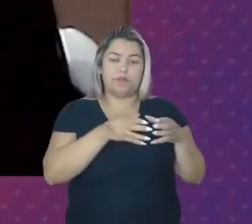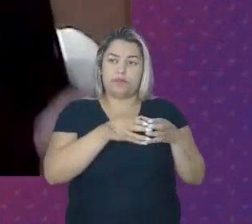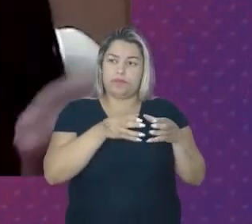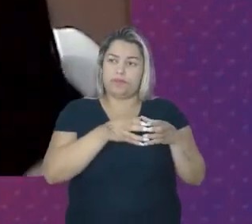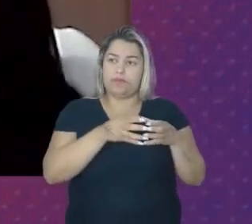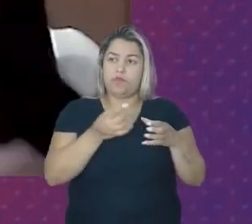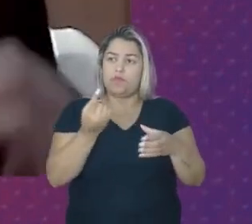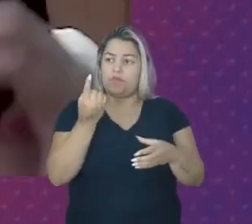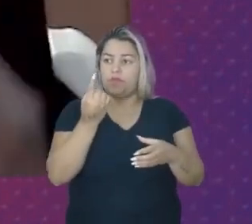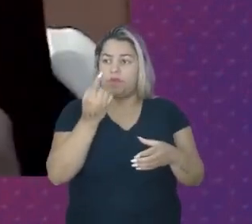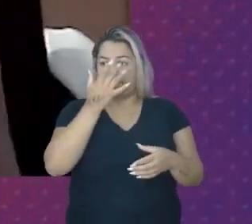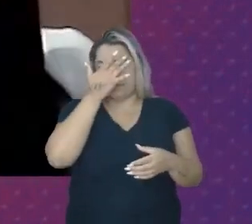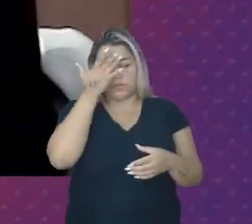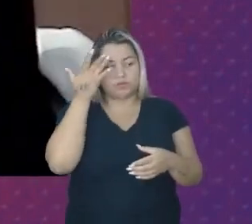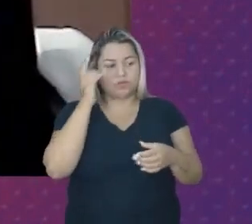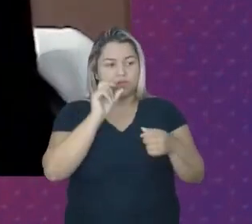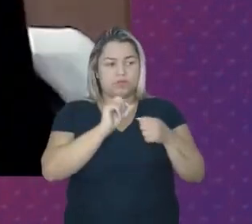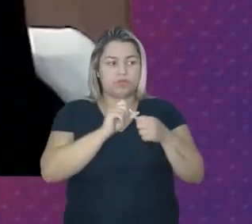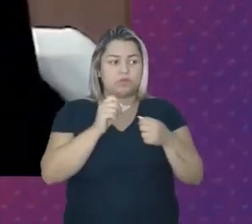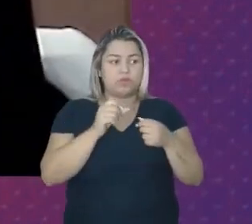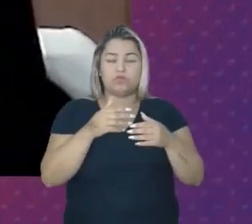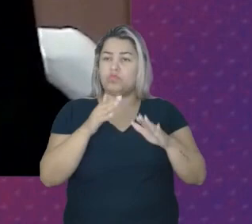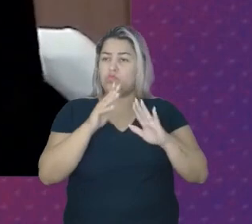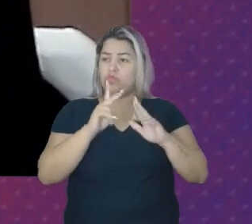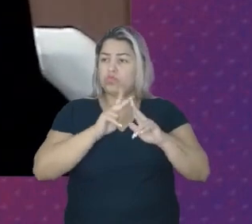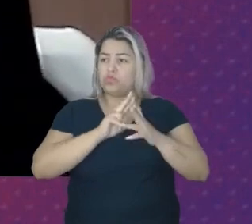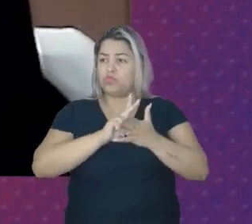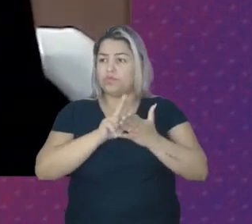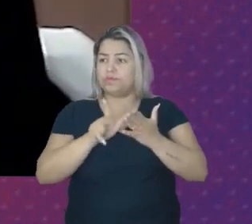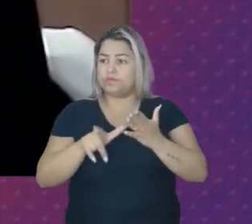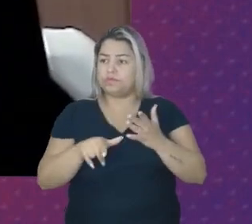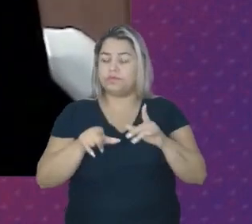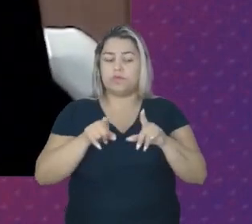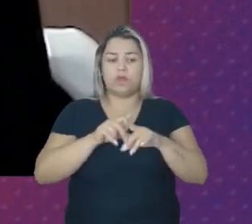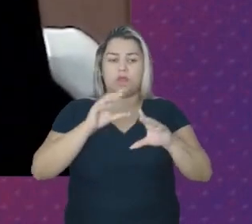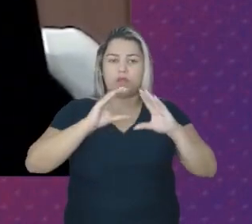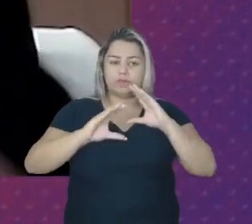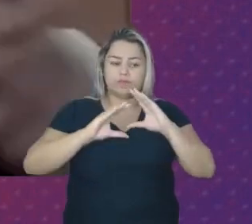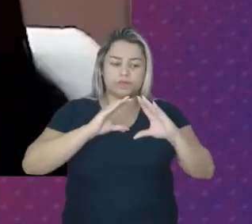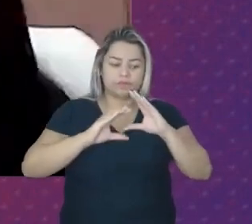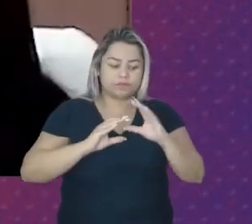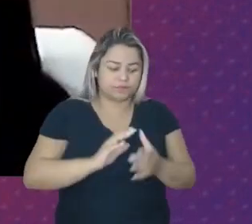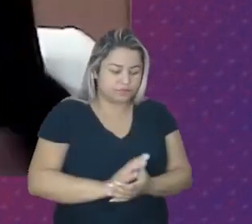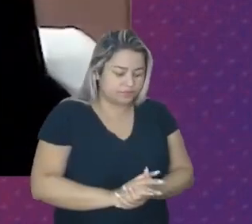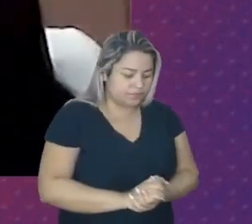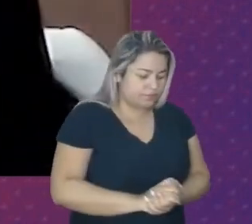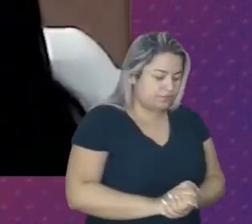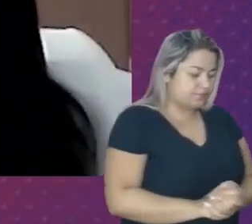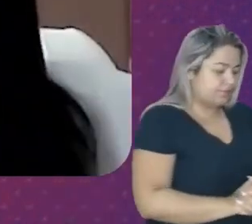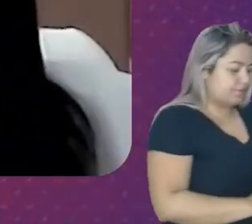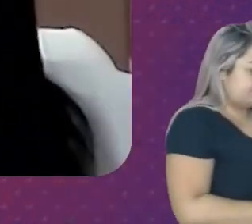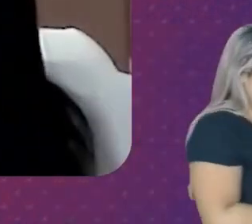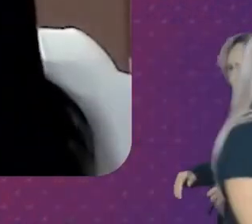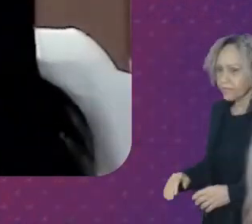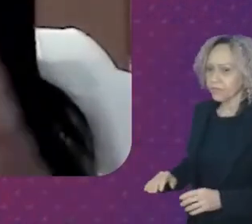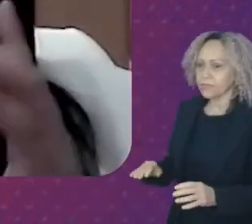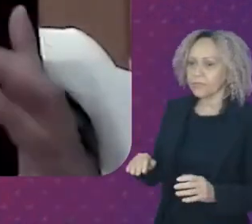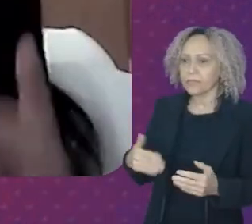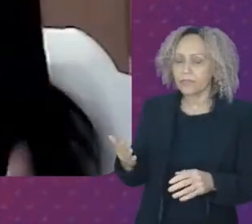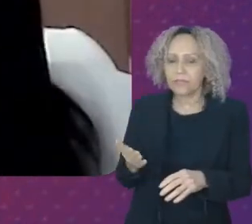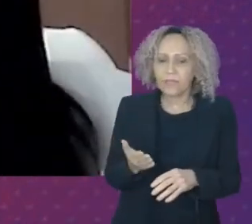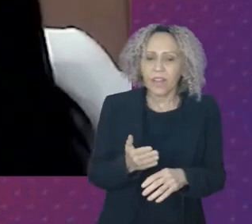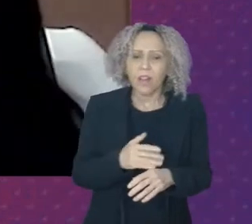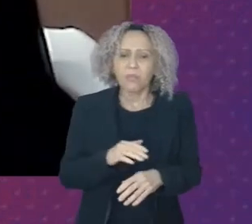apenas uma pessoa para fazer diversos aspectos relacionados à comunicação, a realidade da maioria das